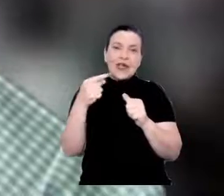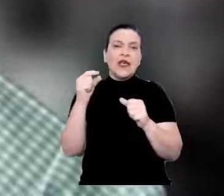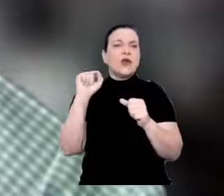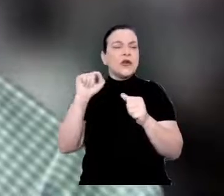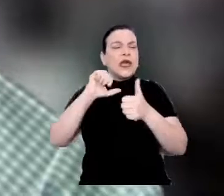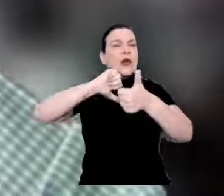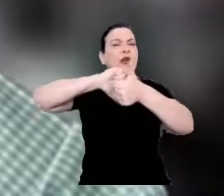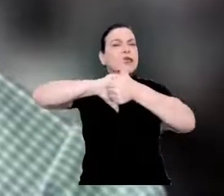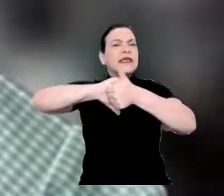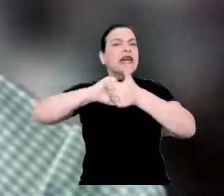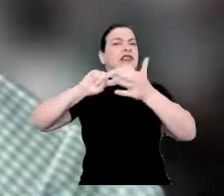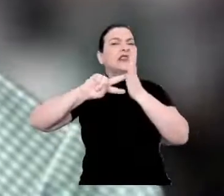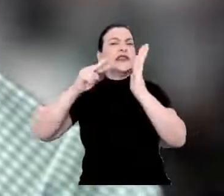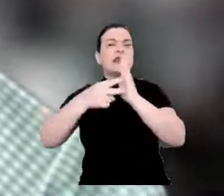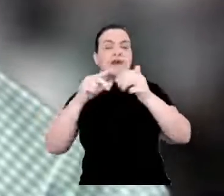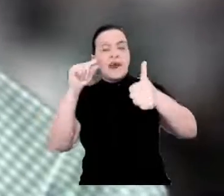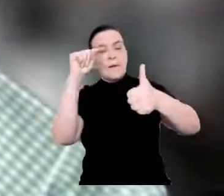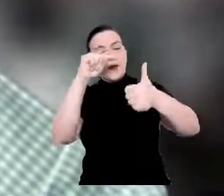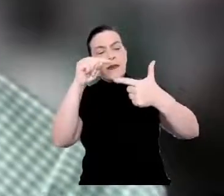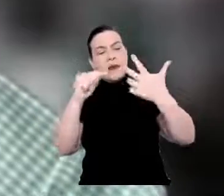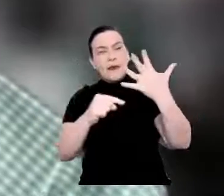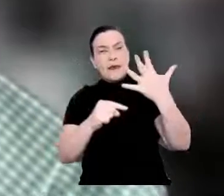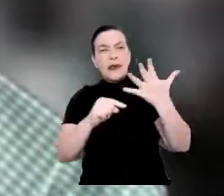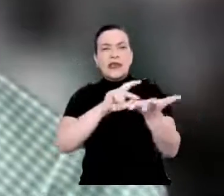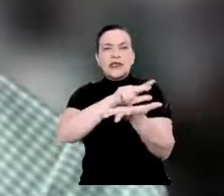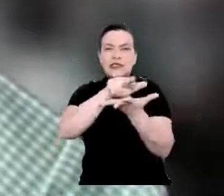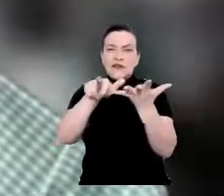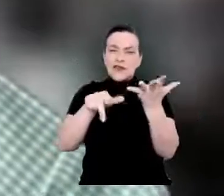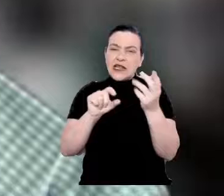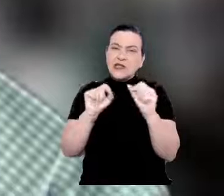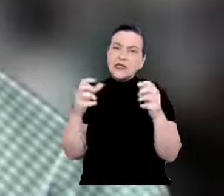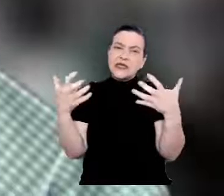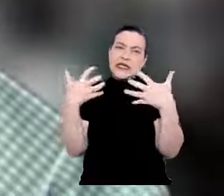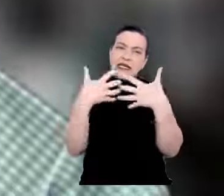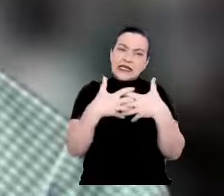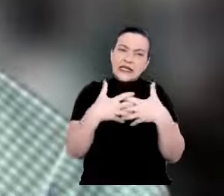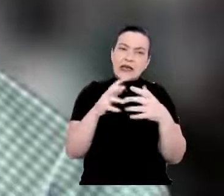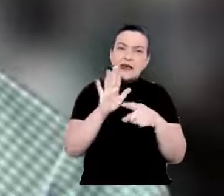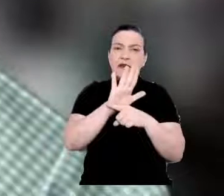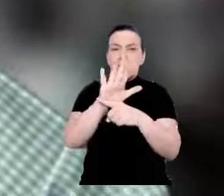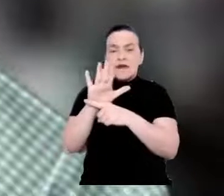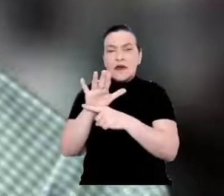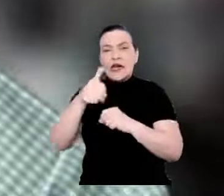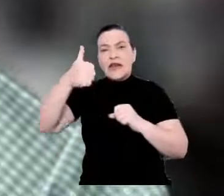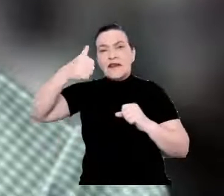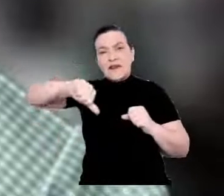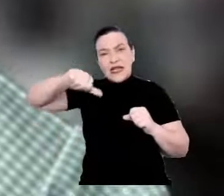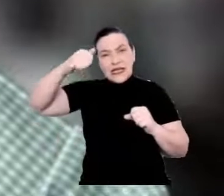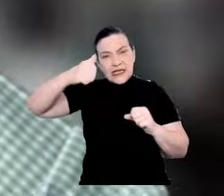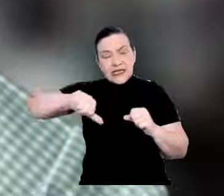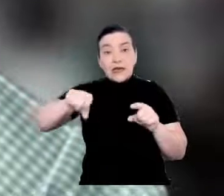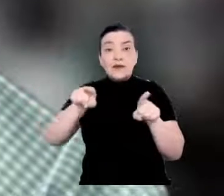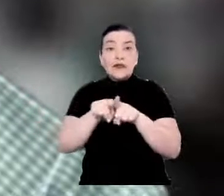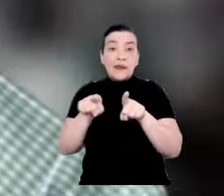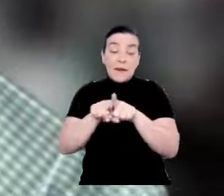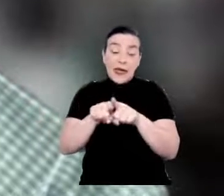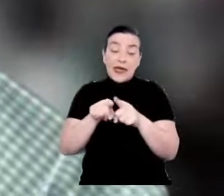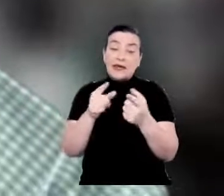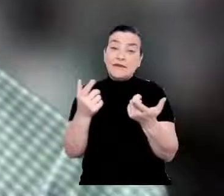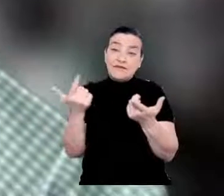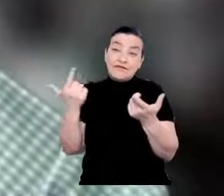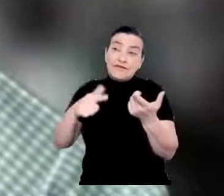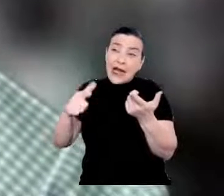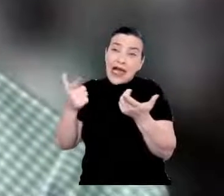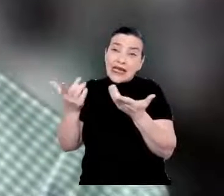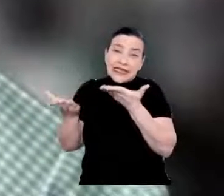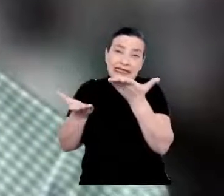iniciativas envolvendo cadeia de cuidados, integração assistencial, avaliação pragmática de desfecho e outras.